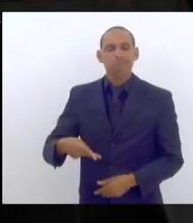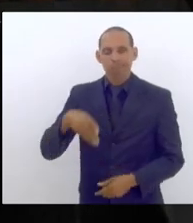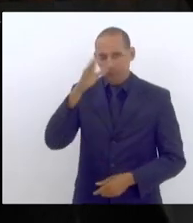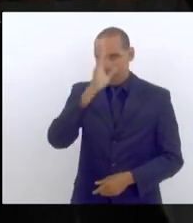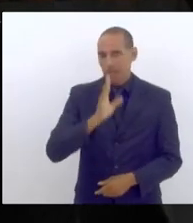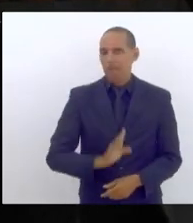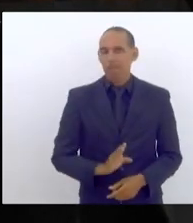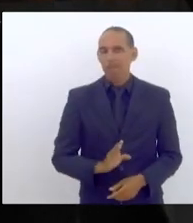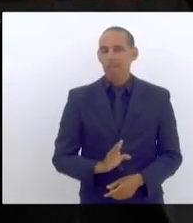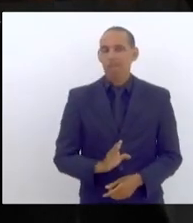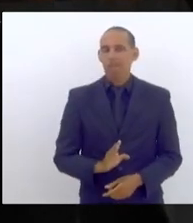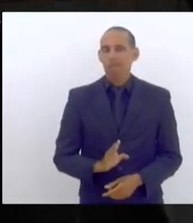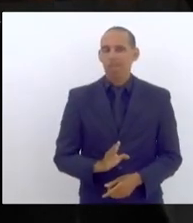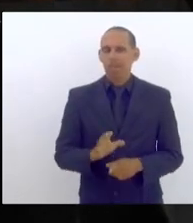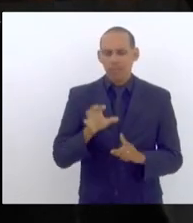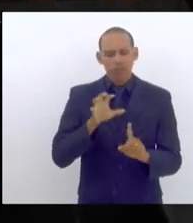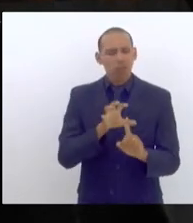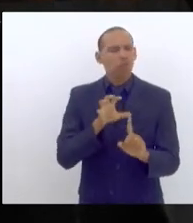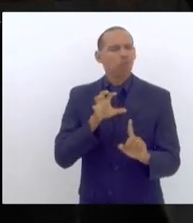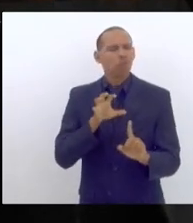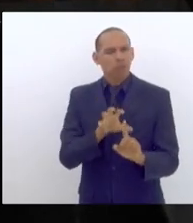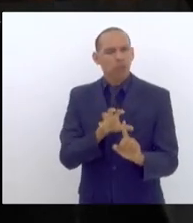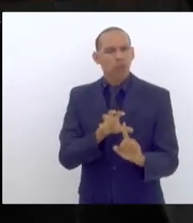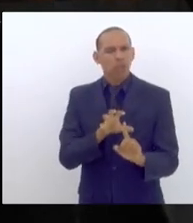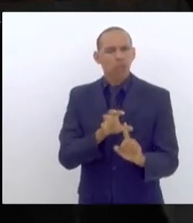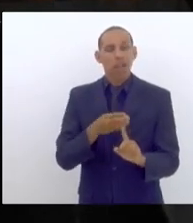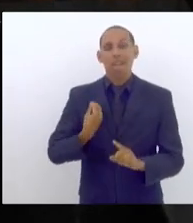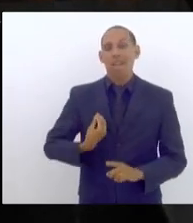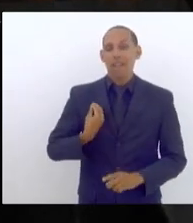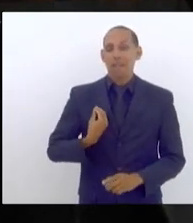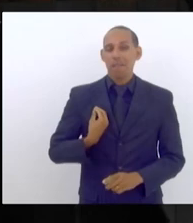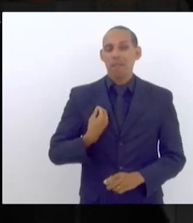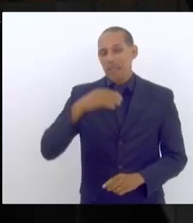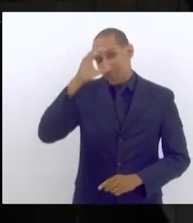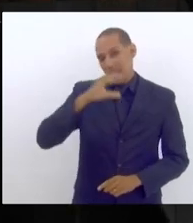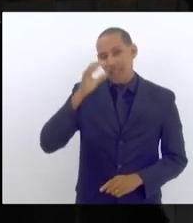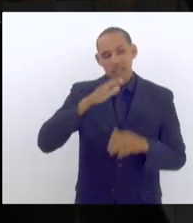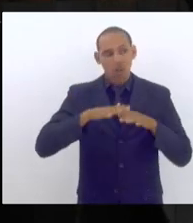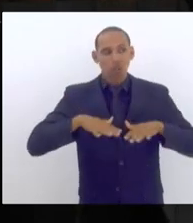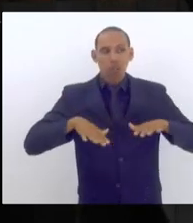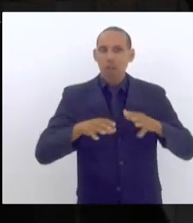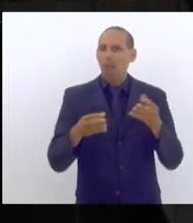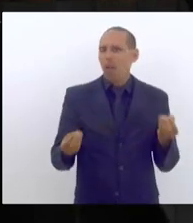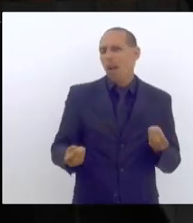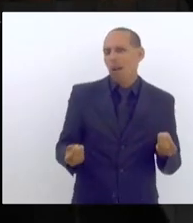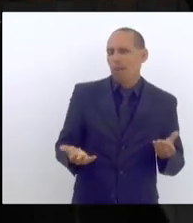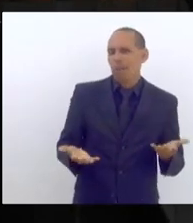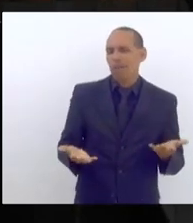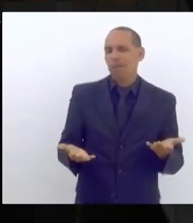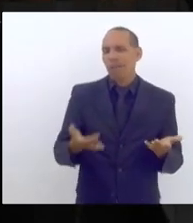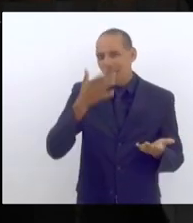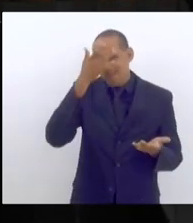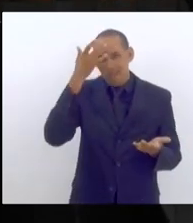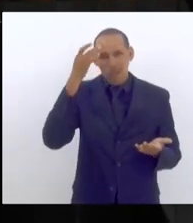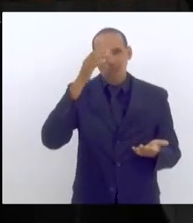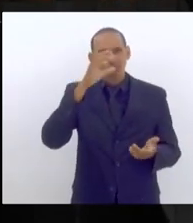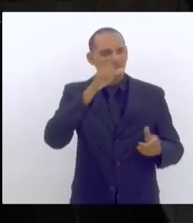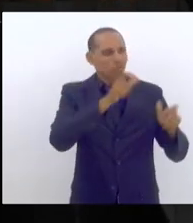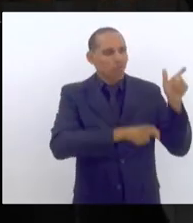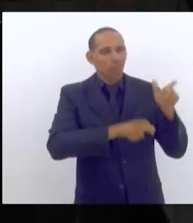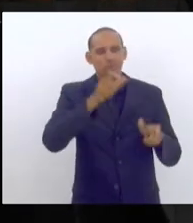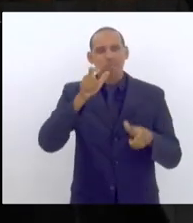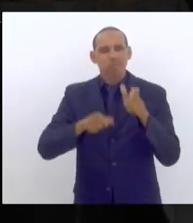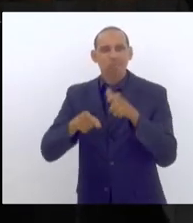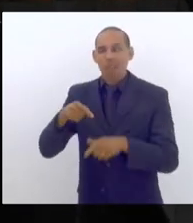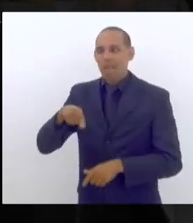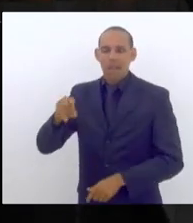E como é que isso influencia a vida do cidadão? Cidadão quer ir a